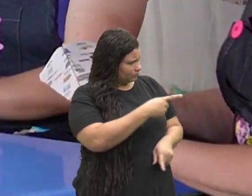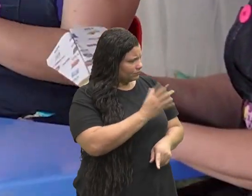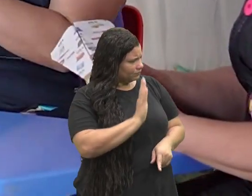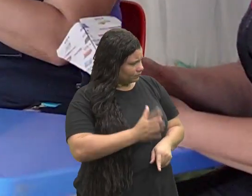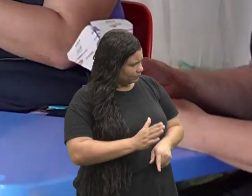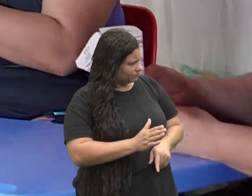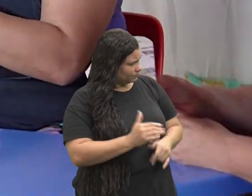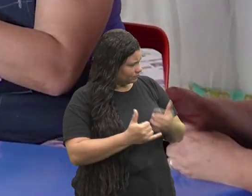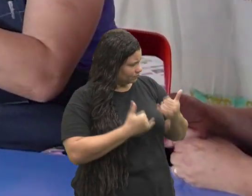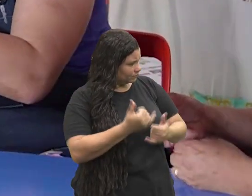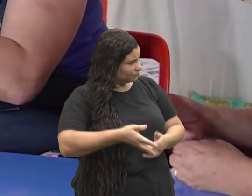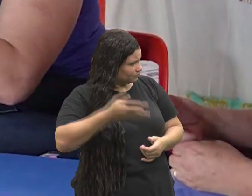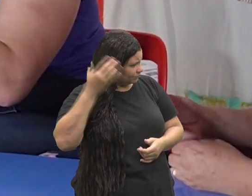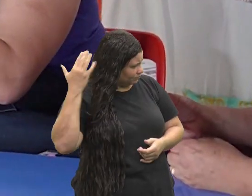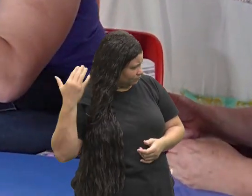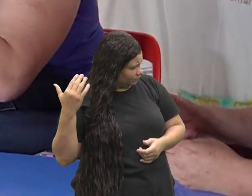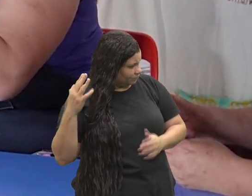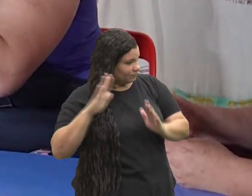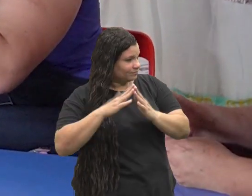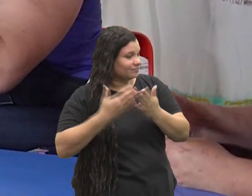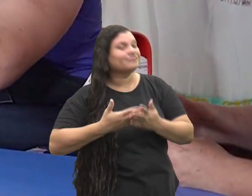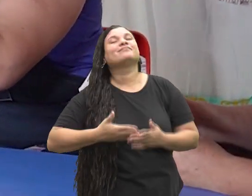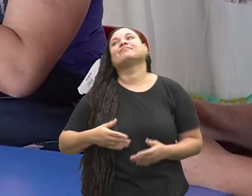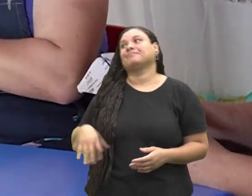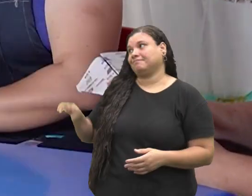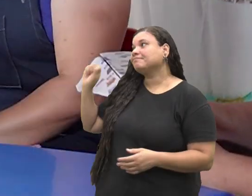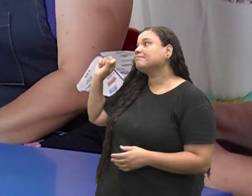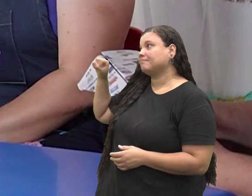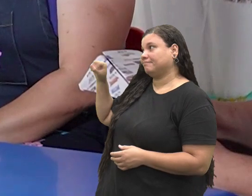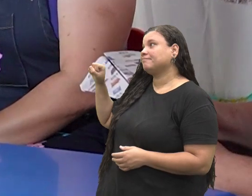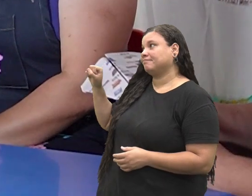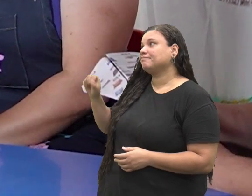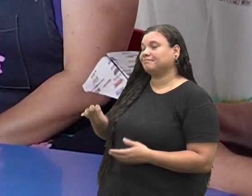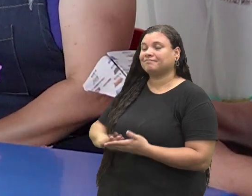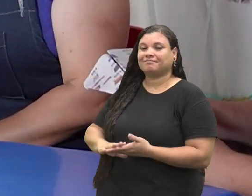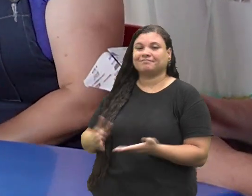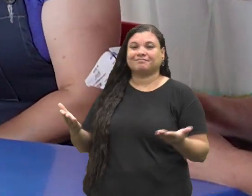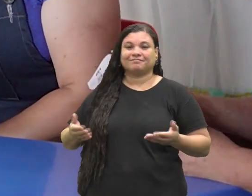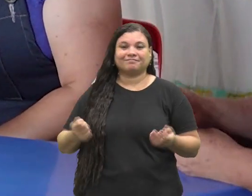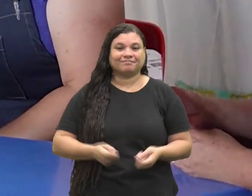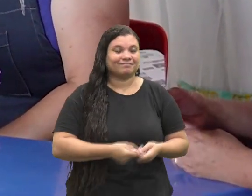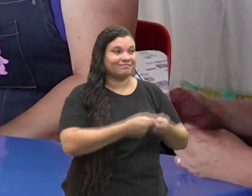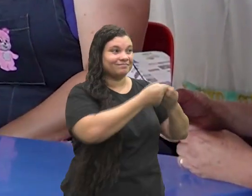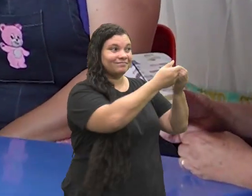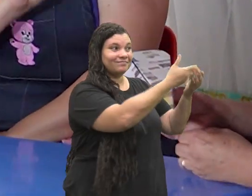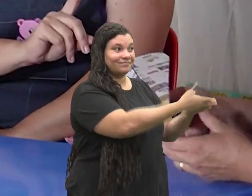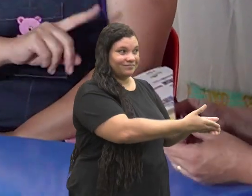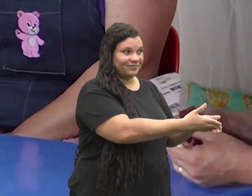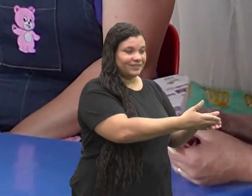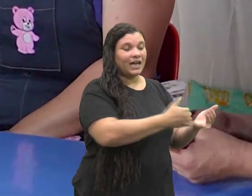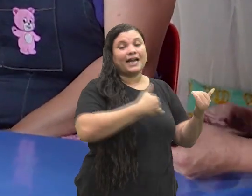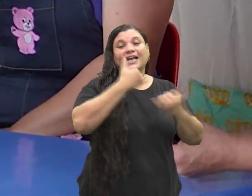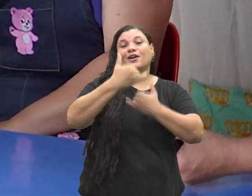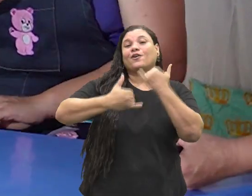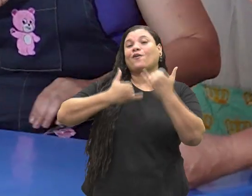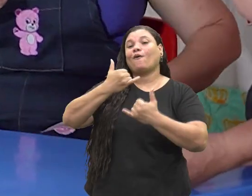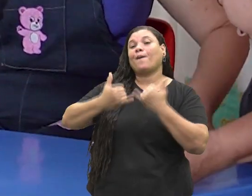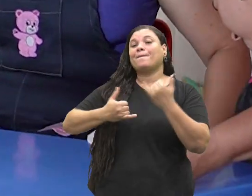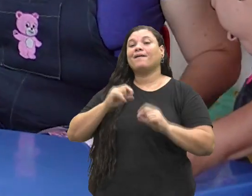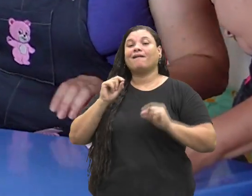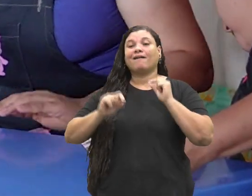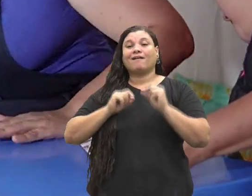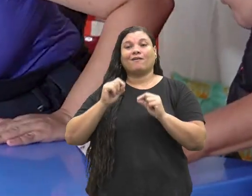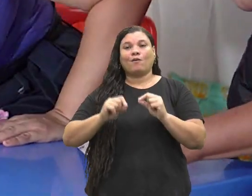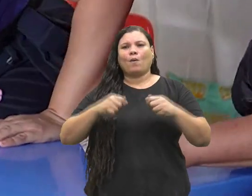brincou? Que legal! Então esse aqui é seu, tá bom, Theo? Só que a brincadeira é acerte o